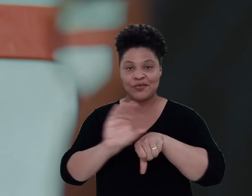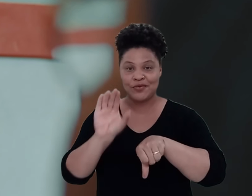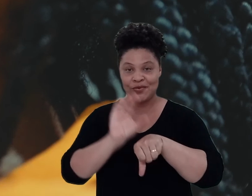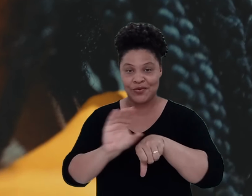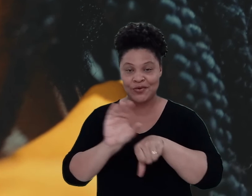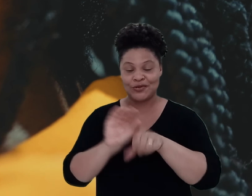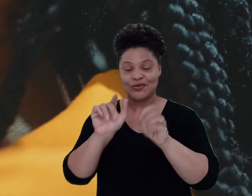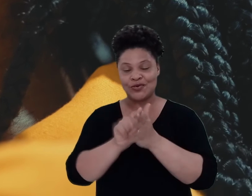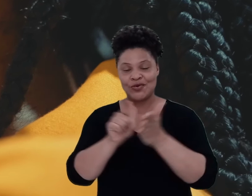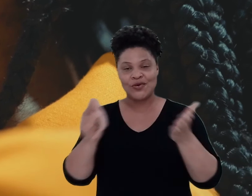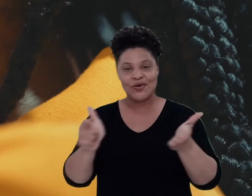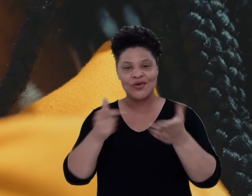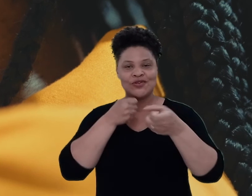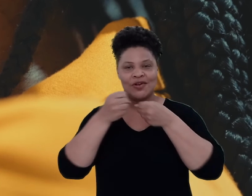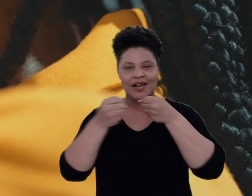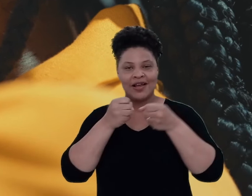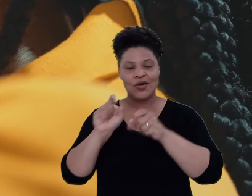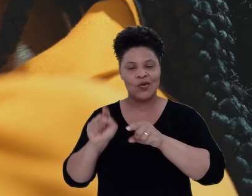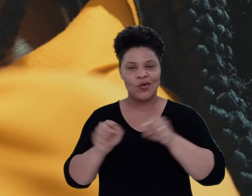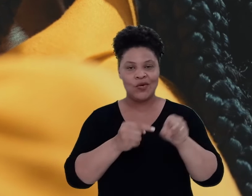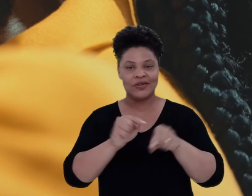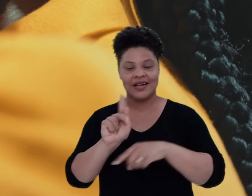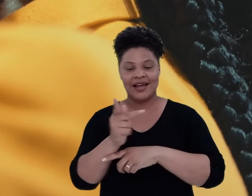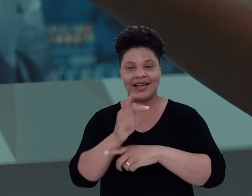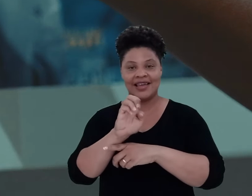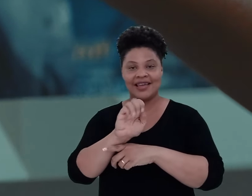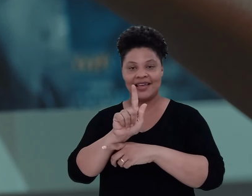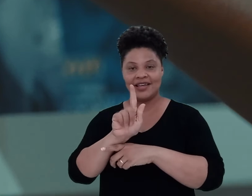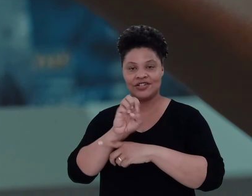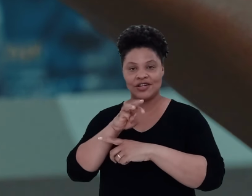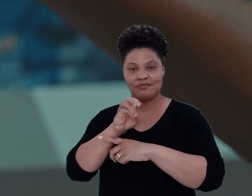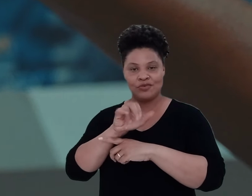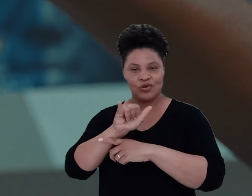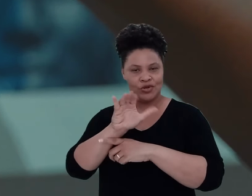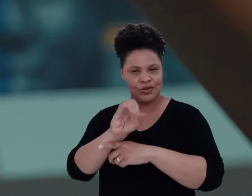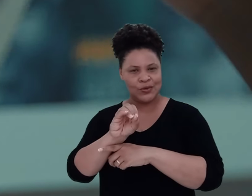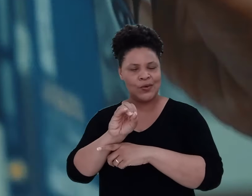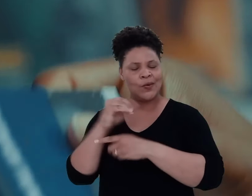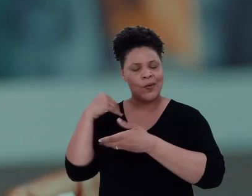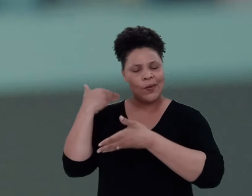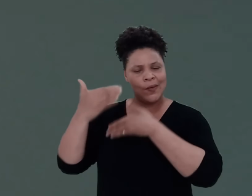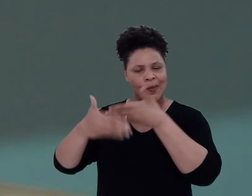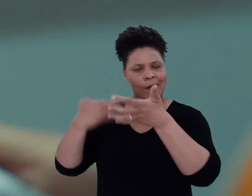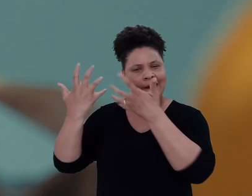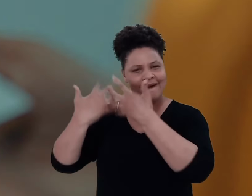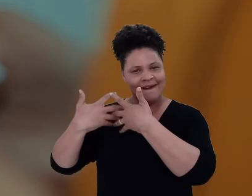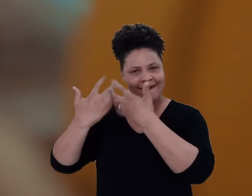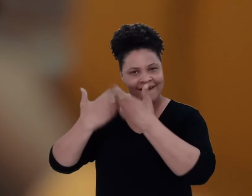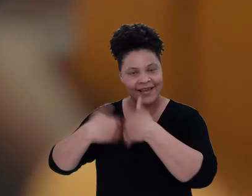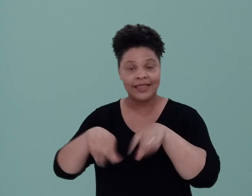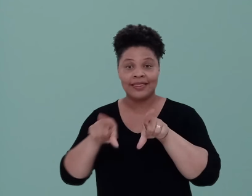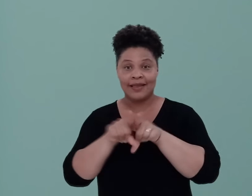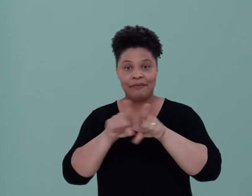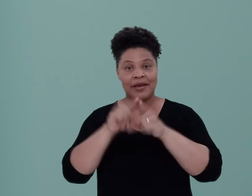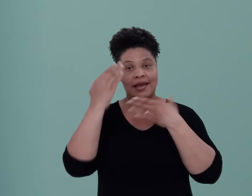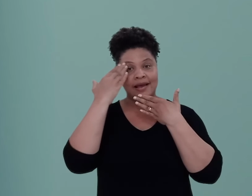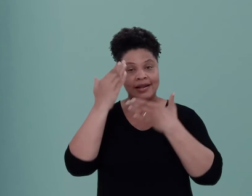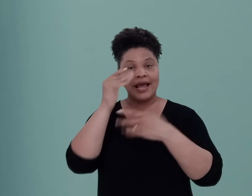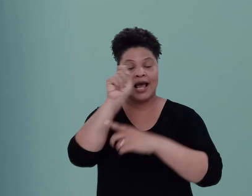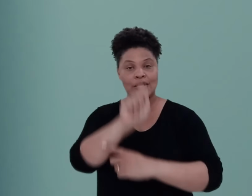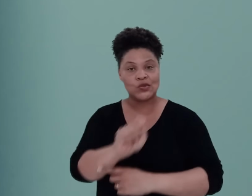Jornalismo Contra-Hegemônico, Reflexões para um Novo Presente. E fica também aqui o meu agradecimento à Associação Brasileira